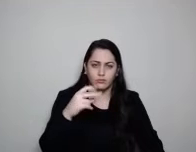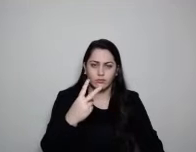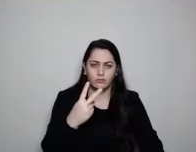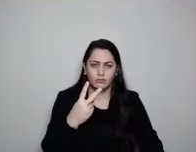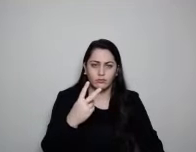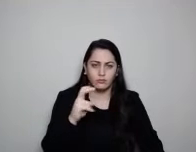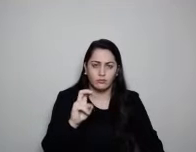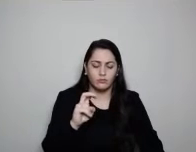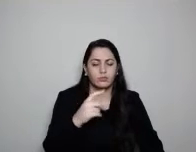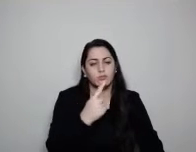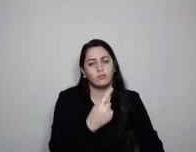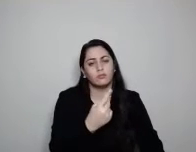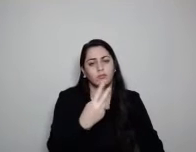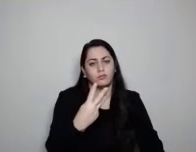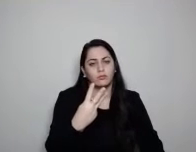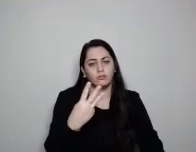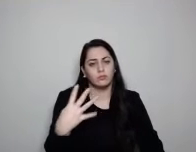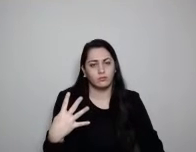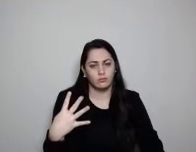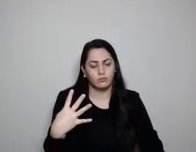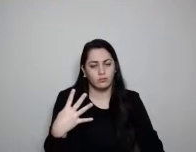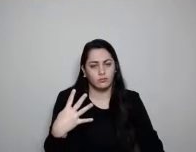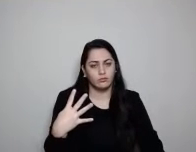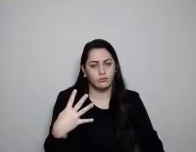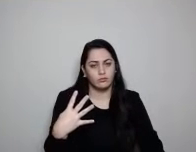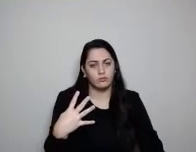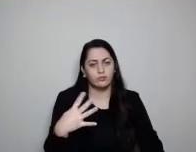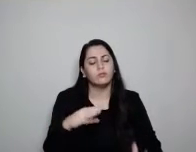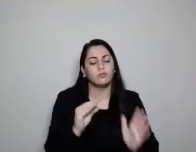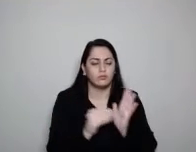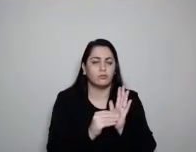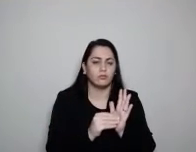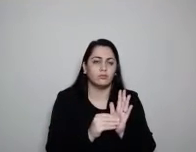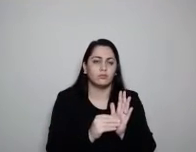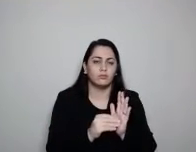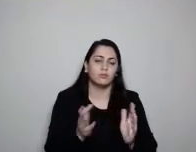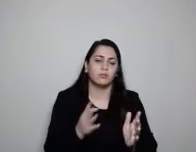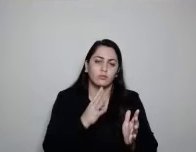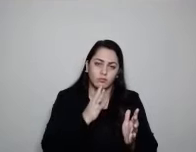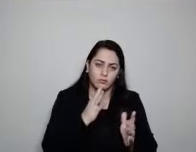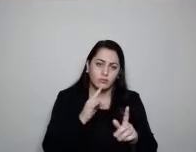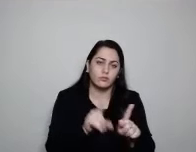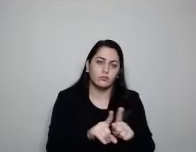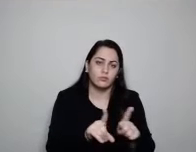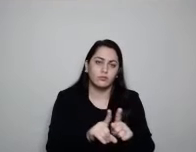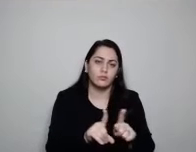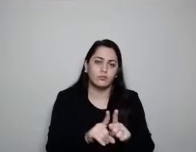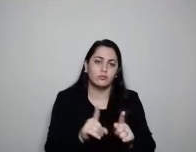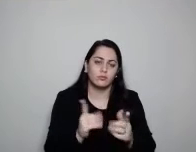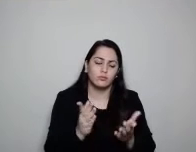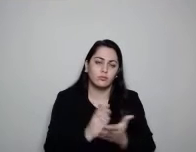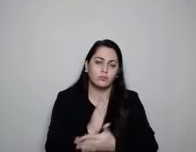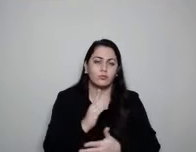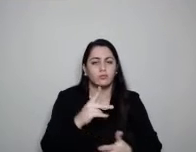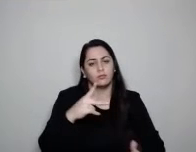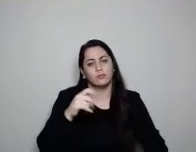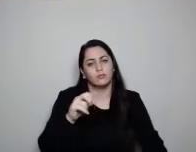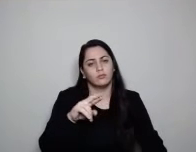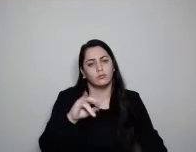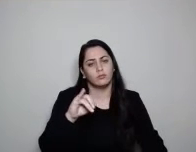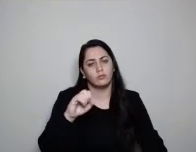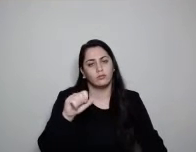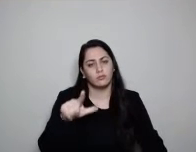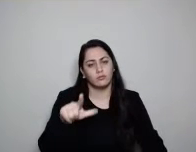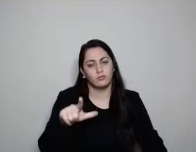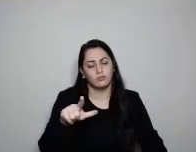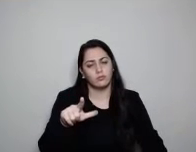né? Deve ser conhecido. Ah, sim. E provido parcialmente para restituição do indébito, né, para que ele ocorra em dobro. É